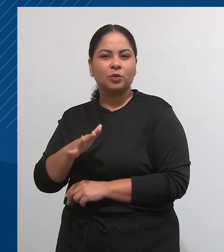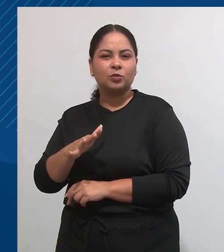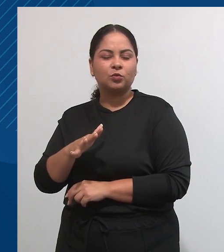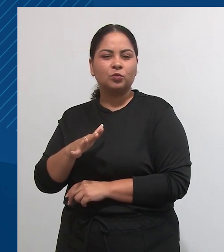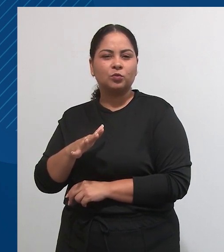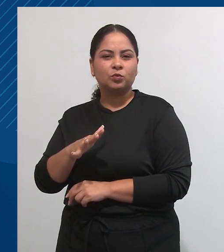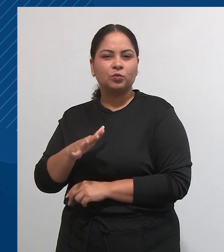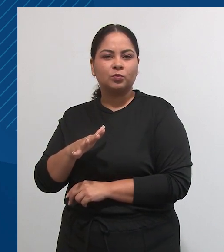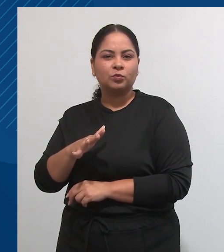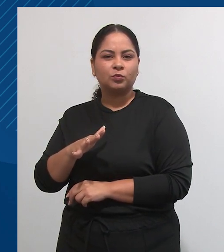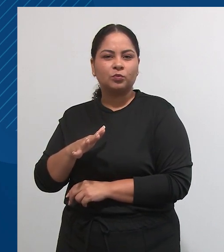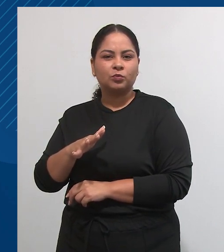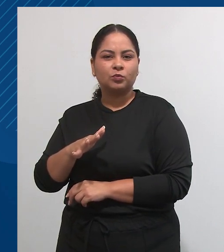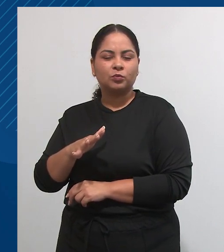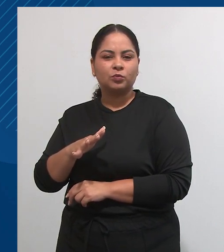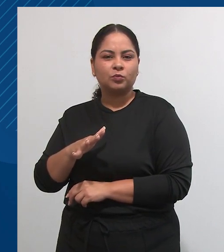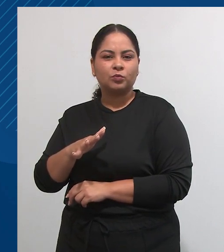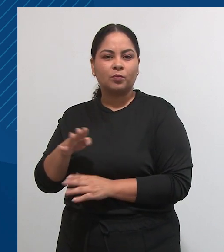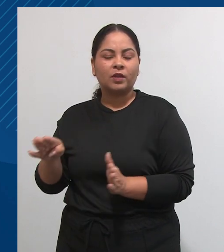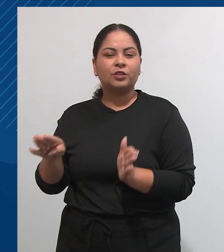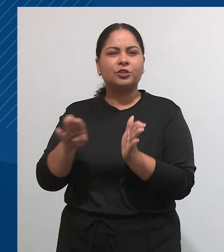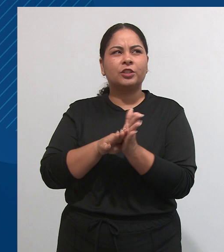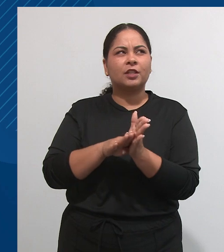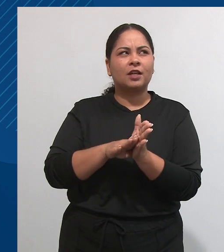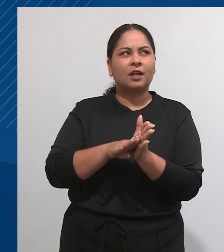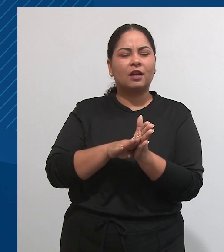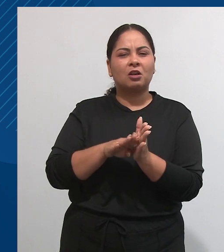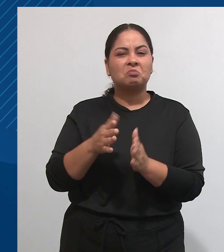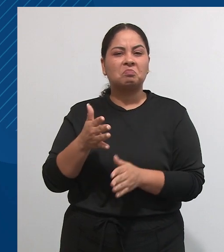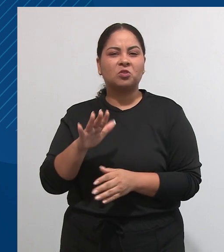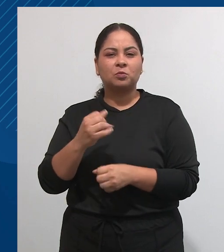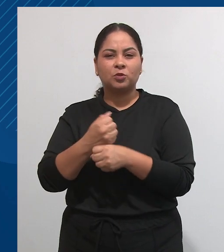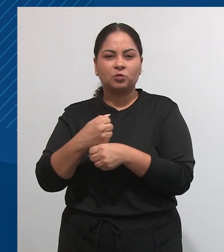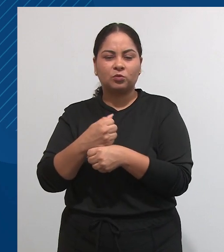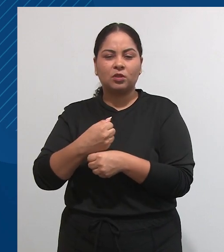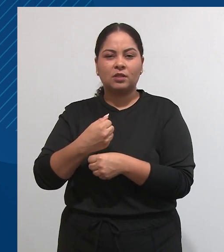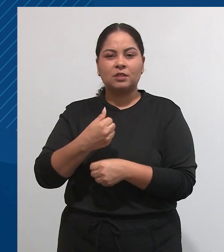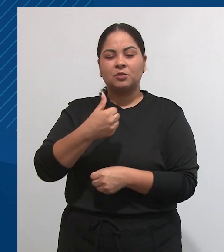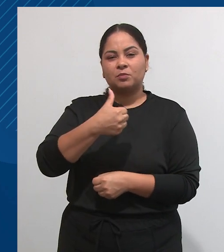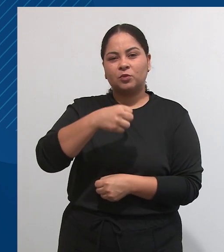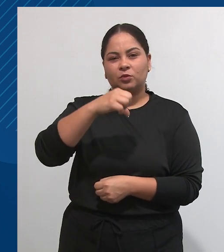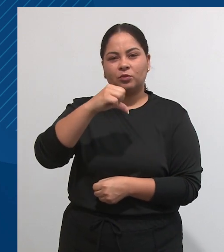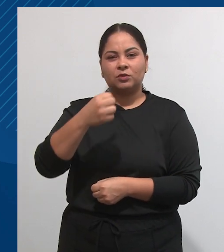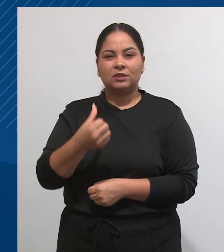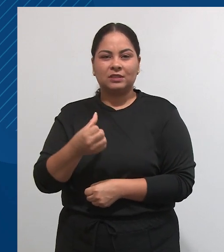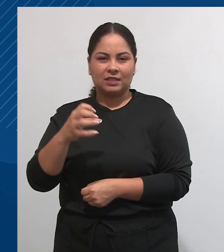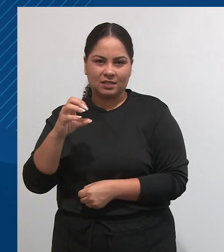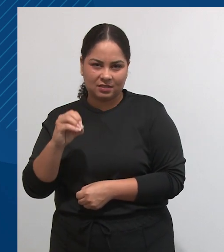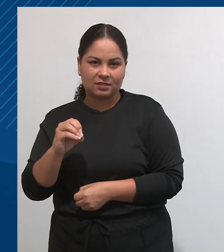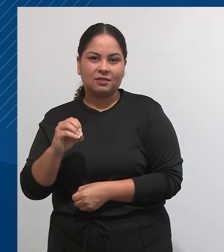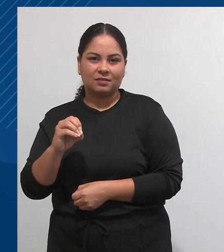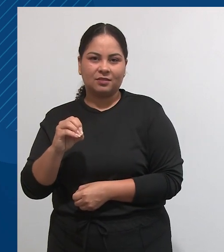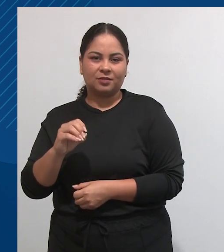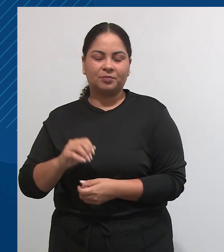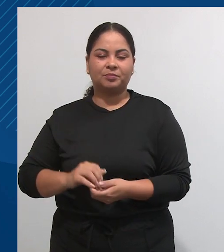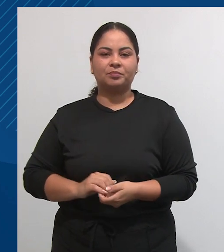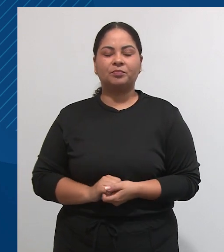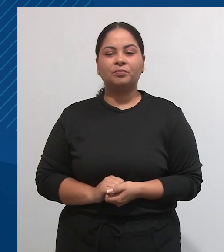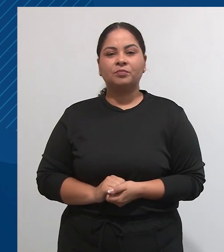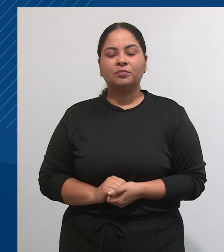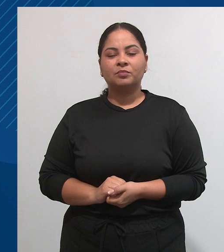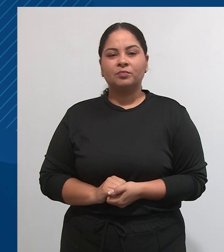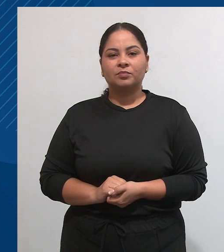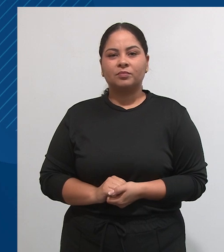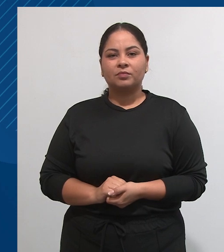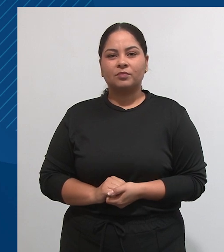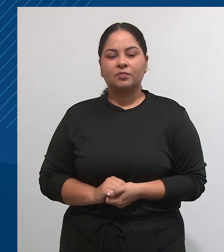Ministério da Agricultura, que chegaram aí no final da década de 60, na decadência do SPI, na passagem para a